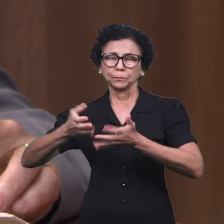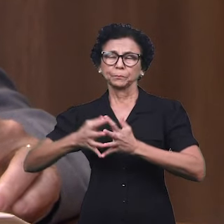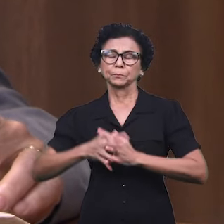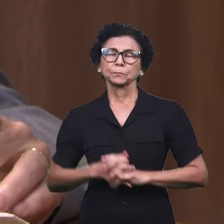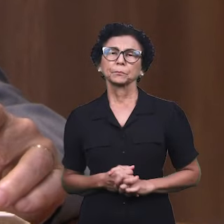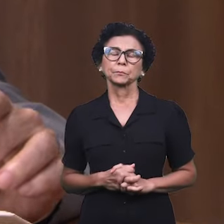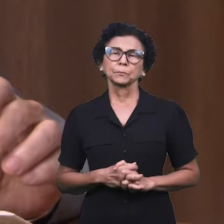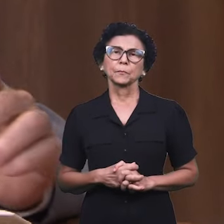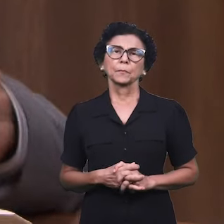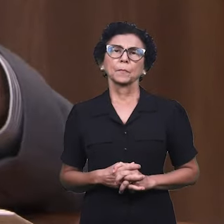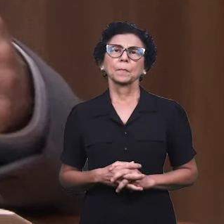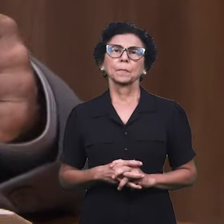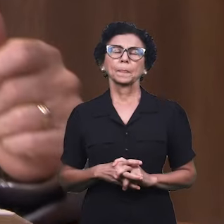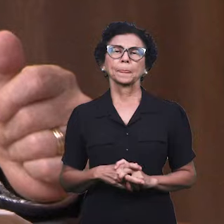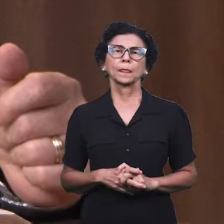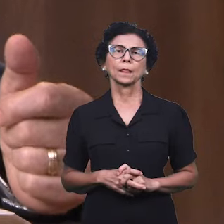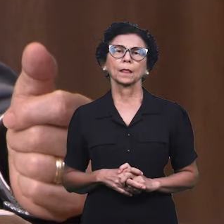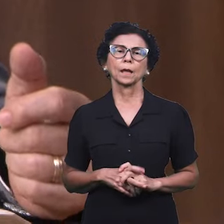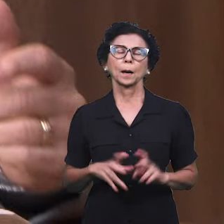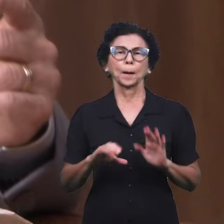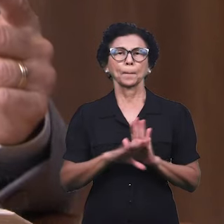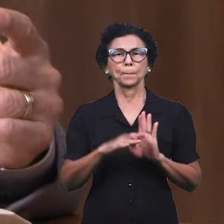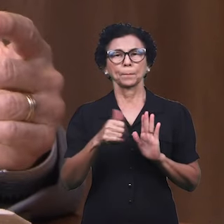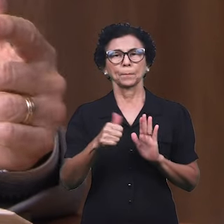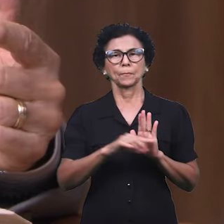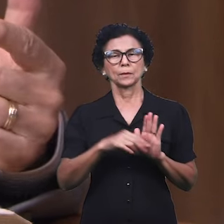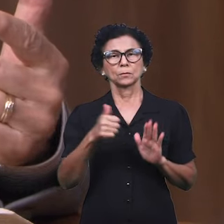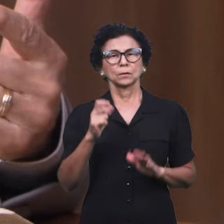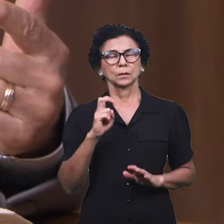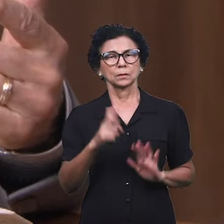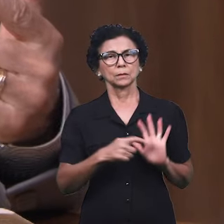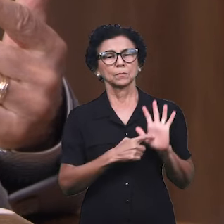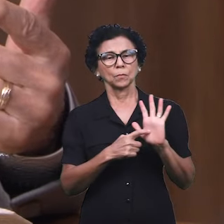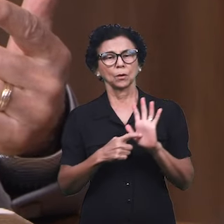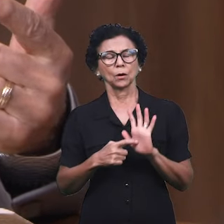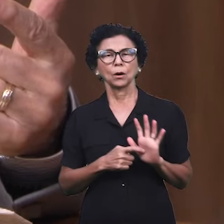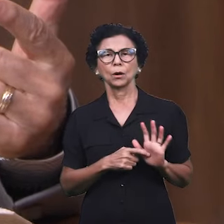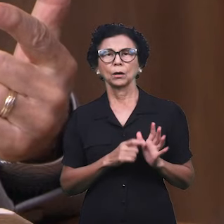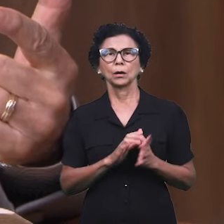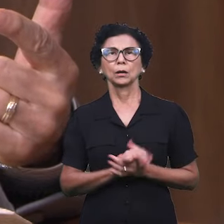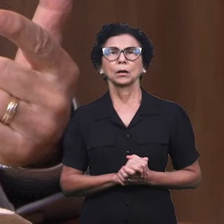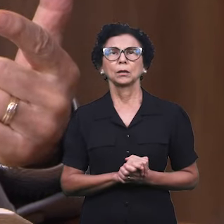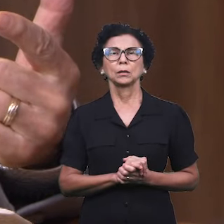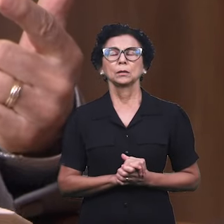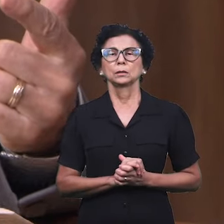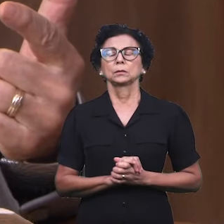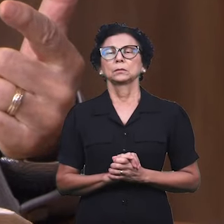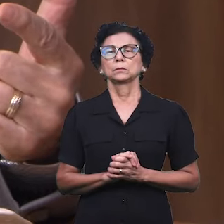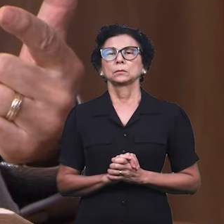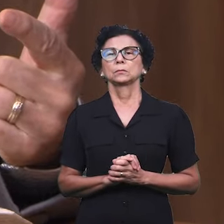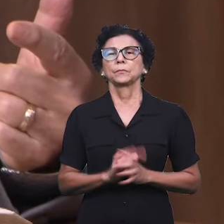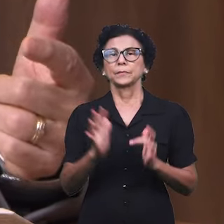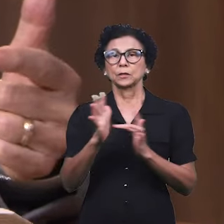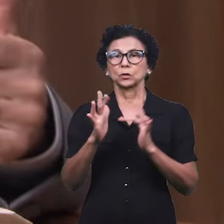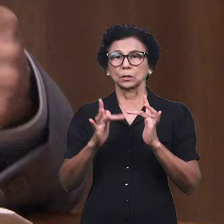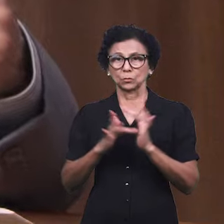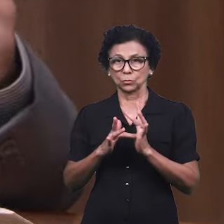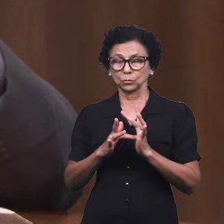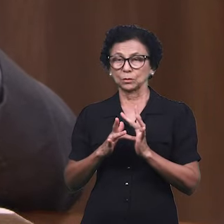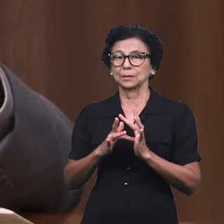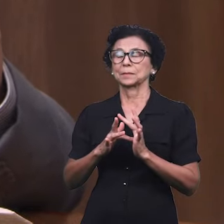verso 15, e alguns outros, diz assim: o qual é a imagem do Deus invisível, Senhor Jesus,